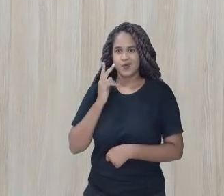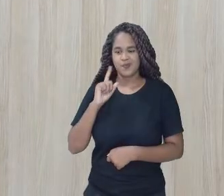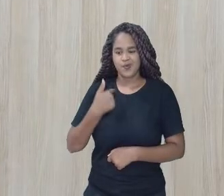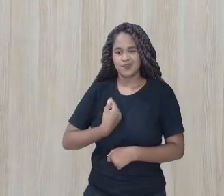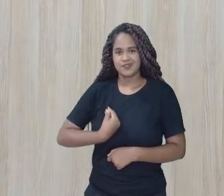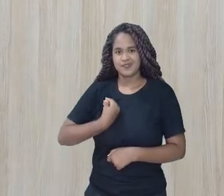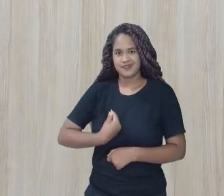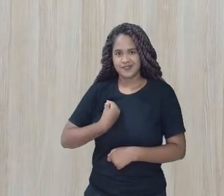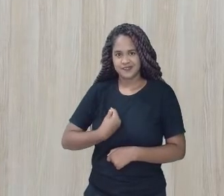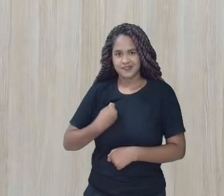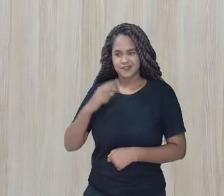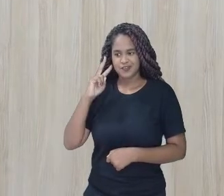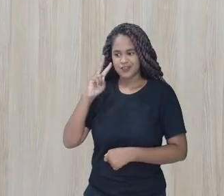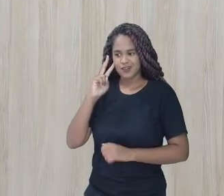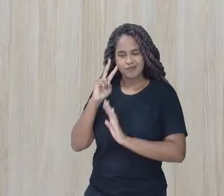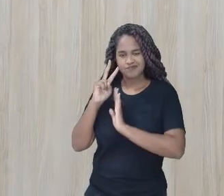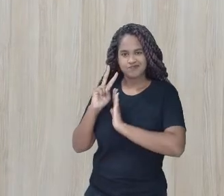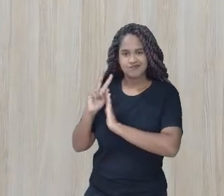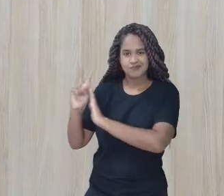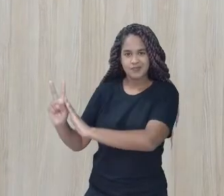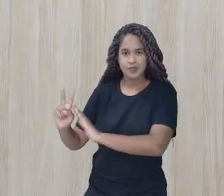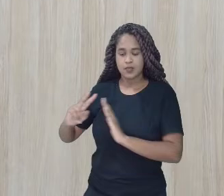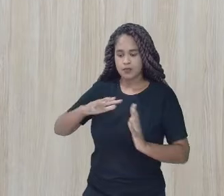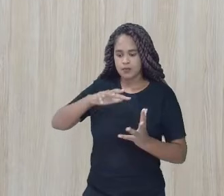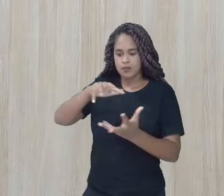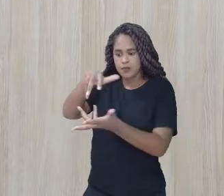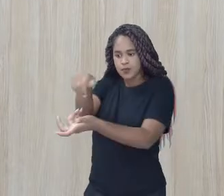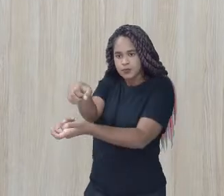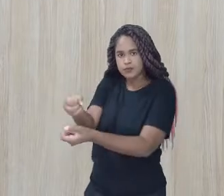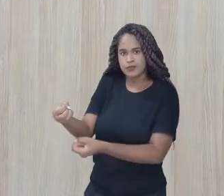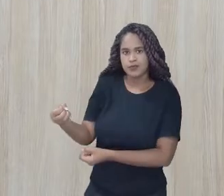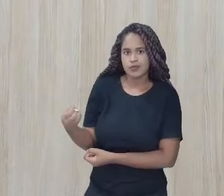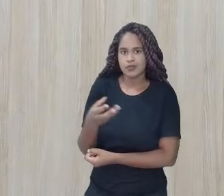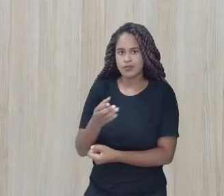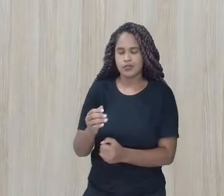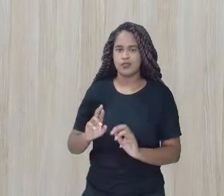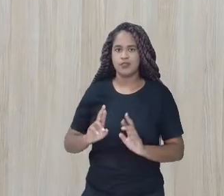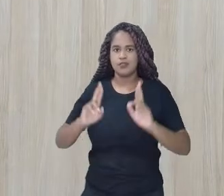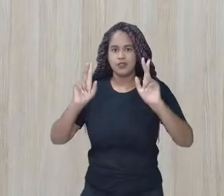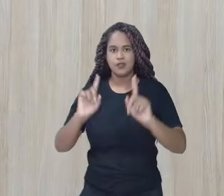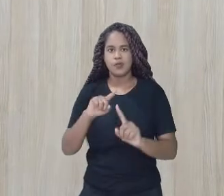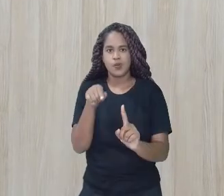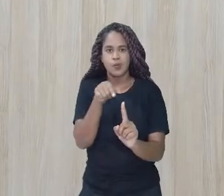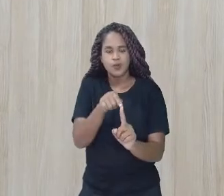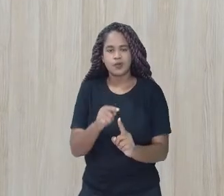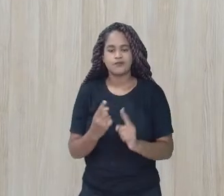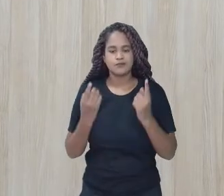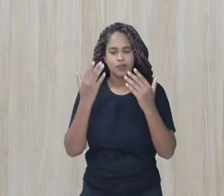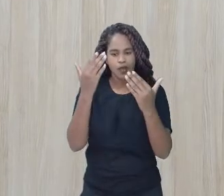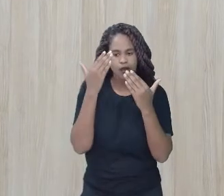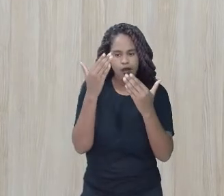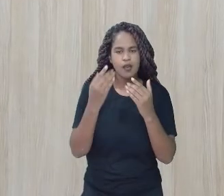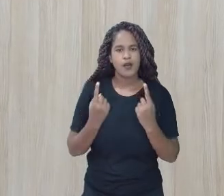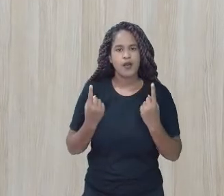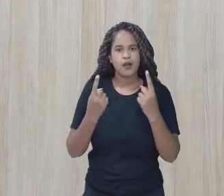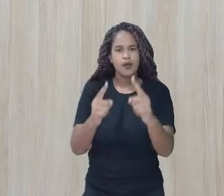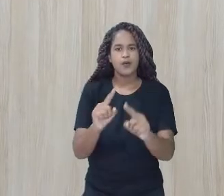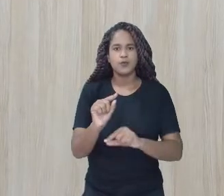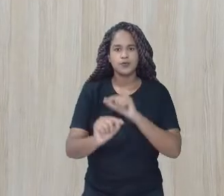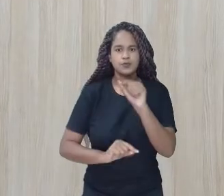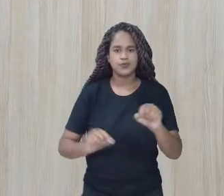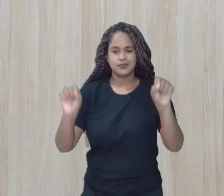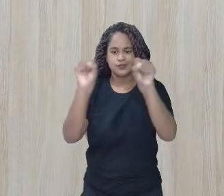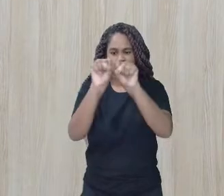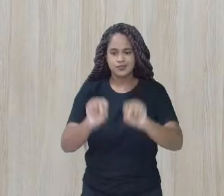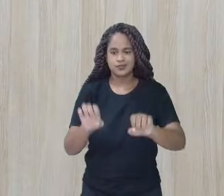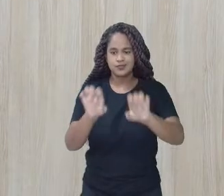tem histórico para questionar estruturas sociais que são autoritárias, ou seja, o povo está